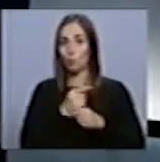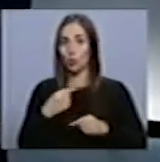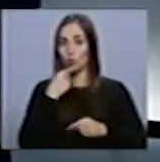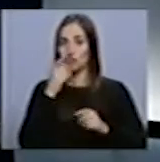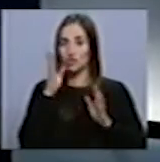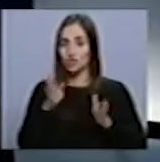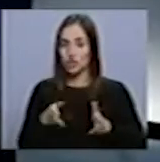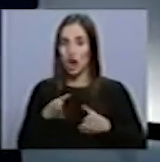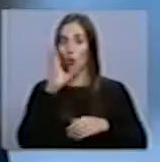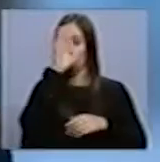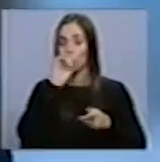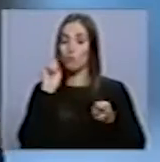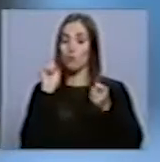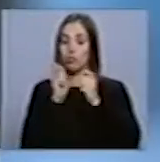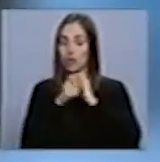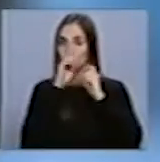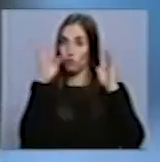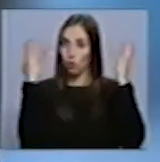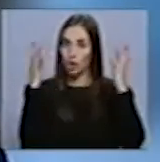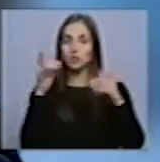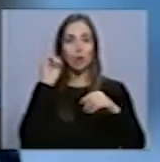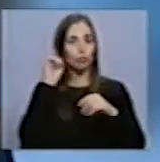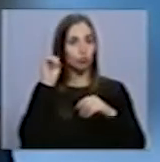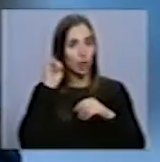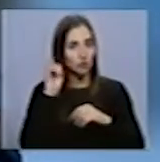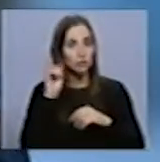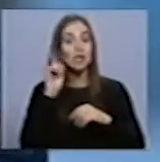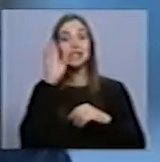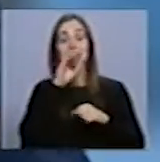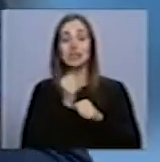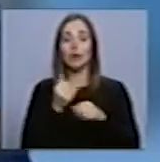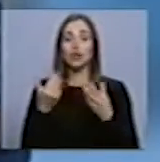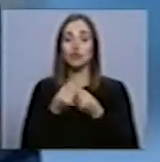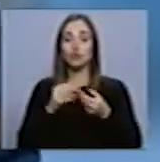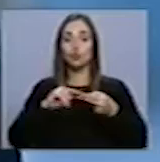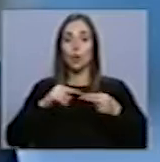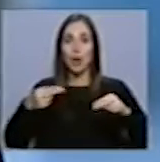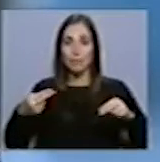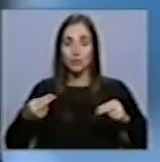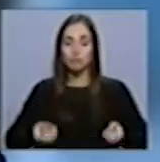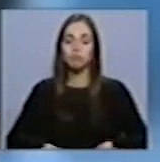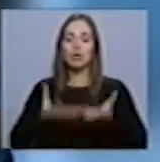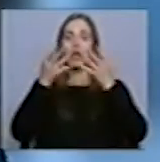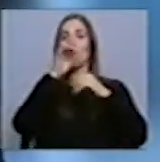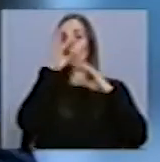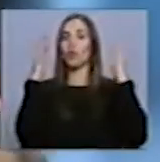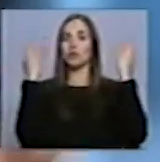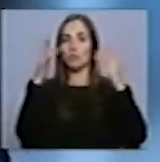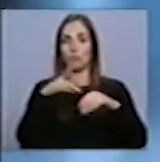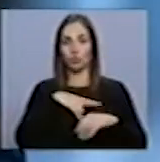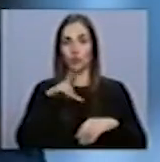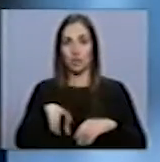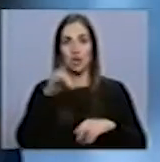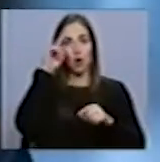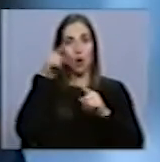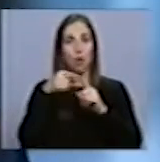da floresta é útil se for trabalhada com as câmaras municipais digamos no relançamento da floresta portuguesa para que ela o ponto de vista